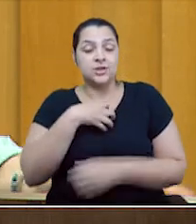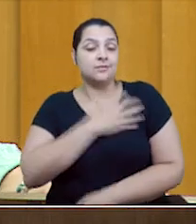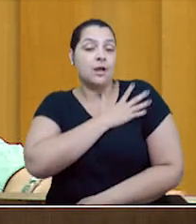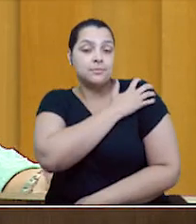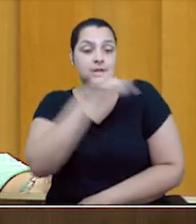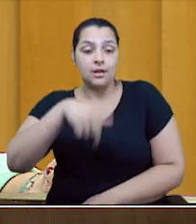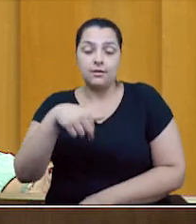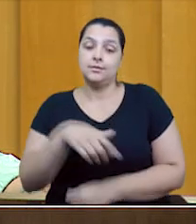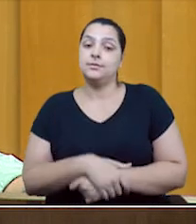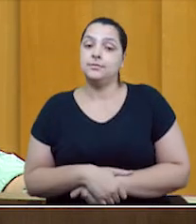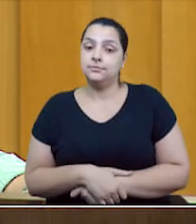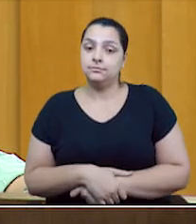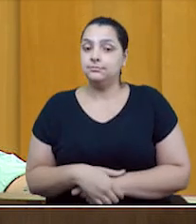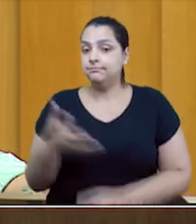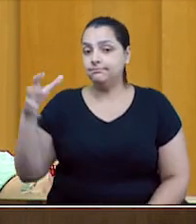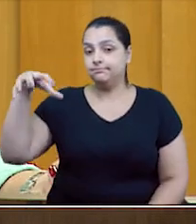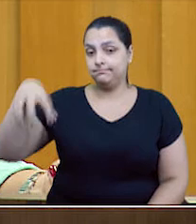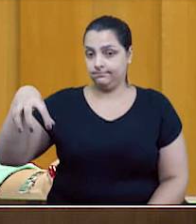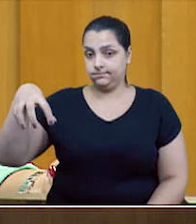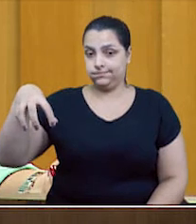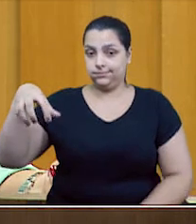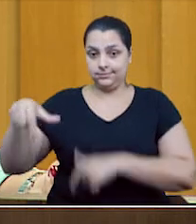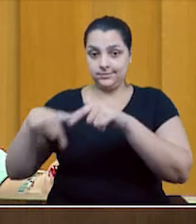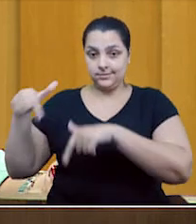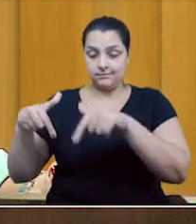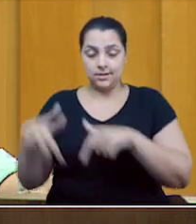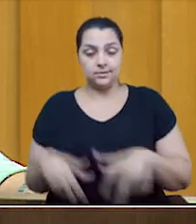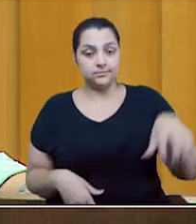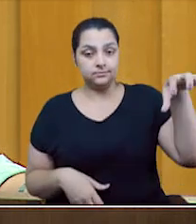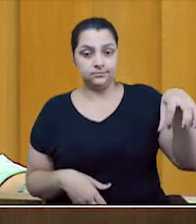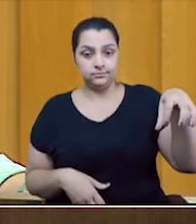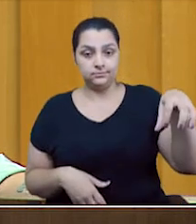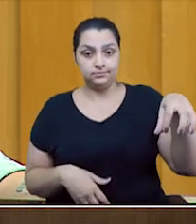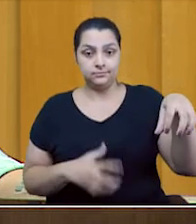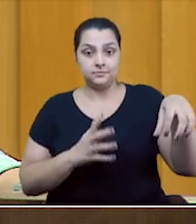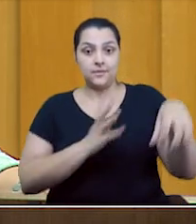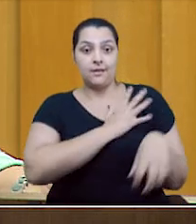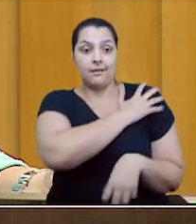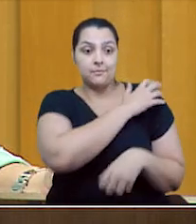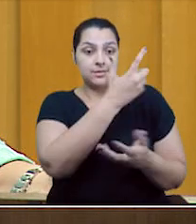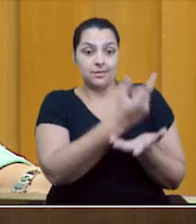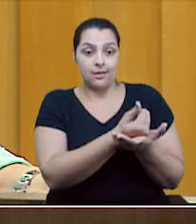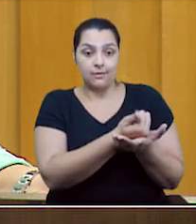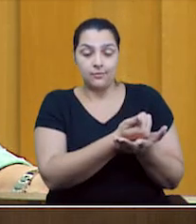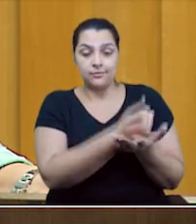de um lado o trabalho e do outro lado o capital. Obviamente, o capital sempre se sobrepondo ao trabalho, porque é o